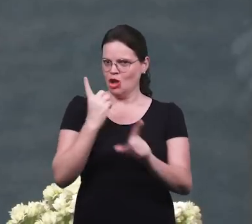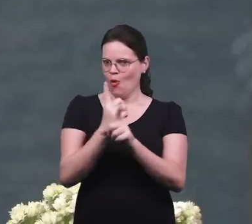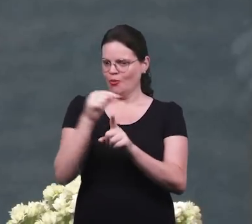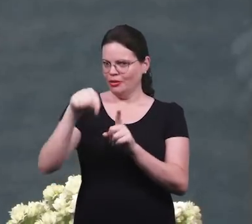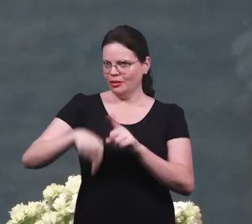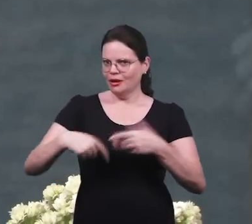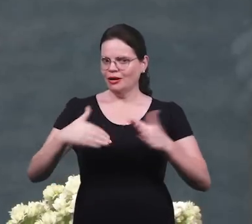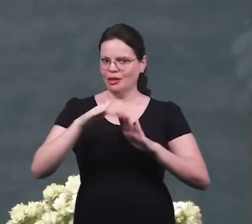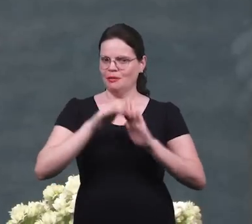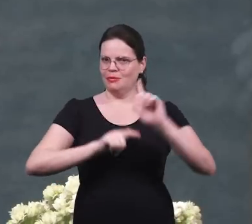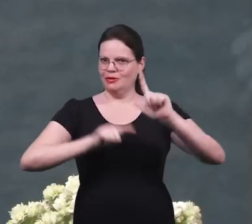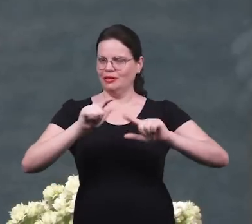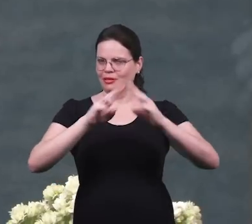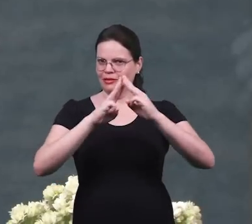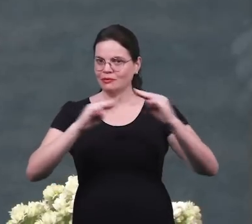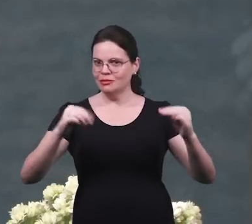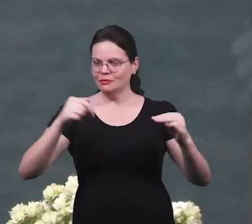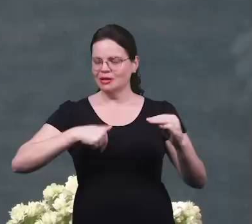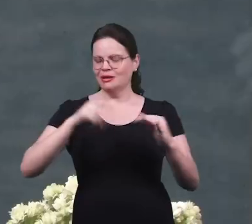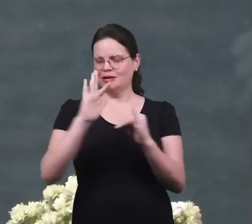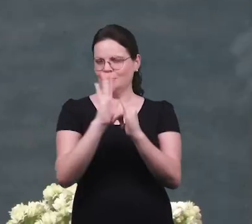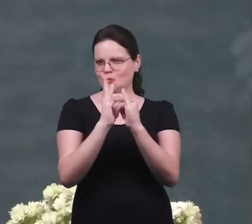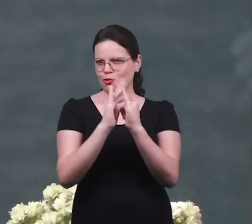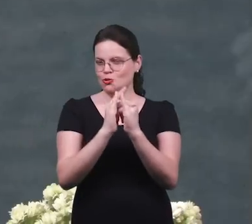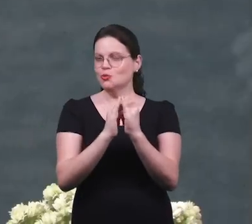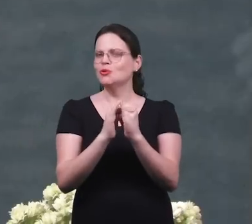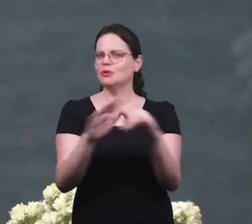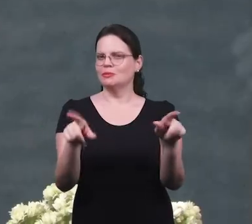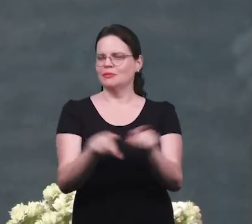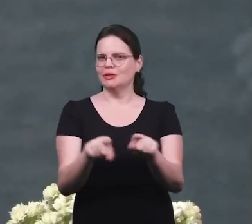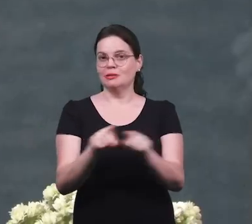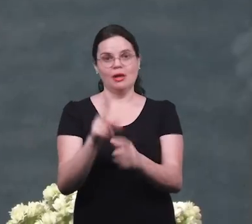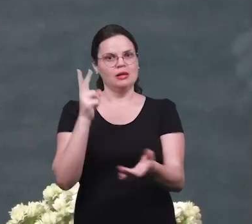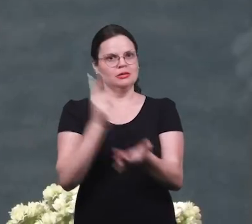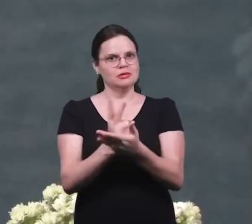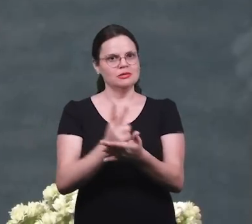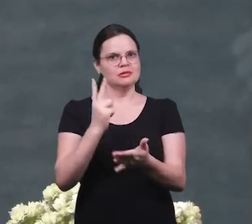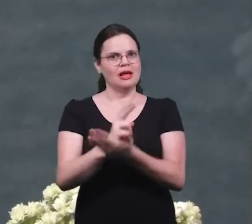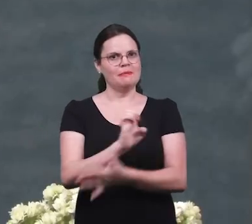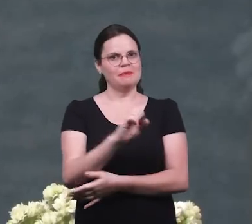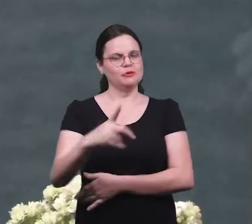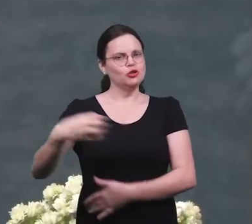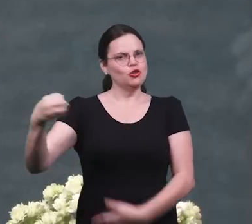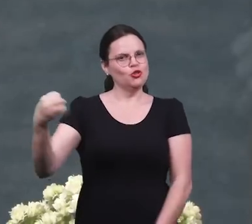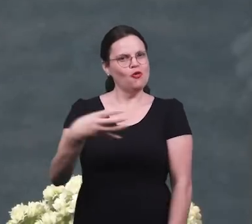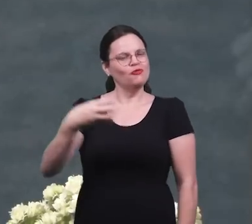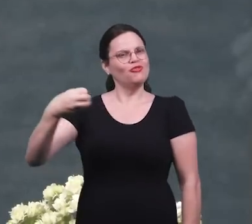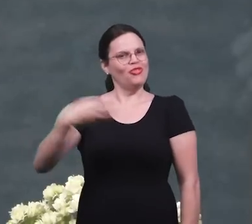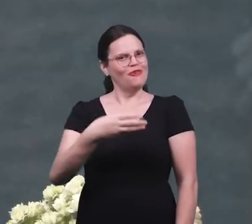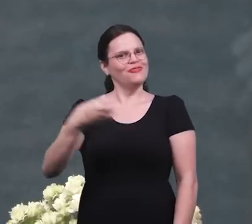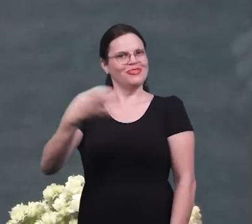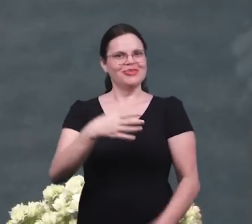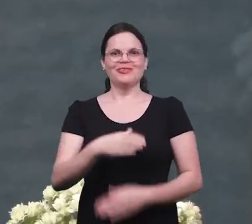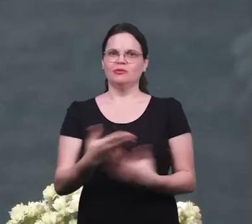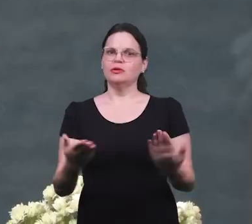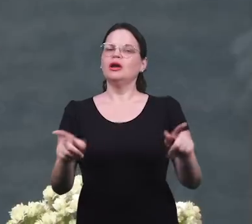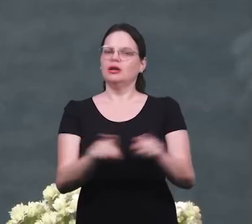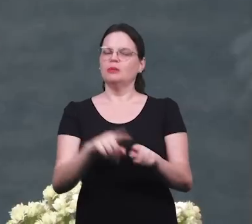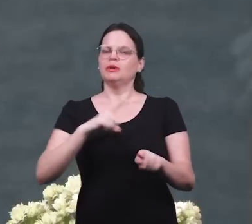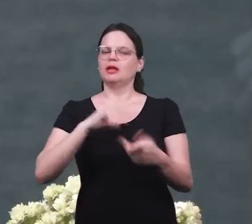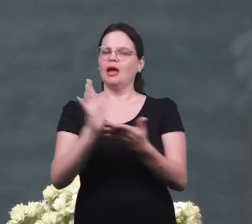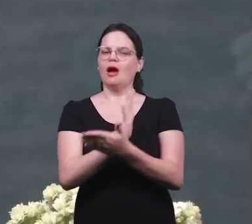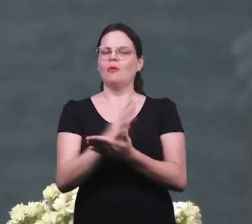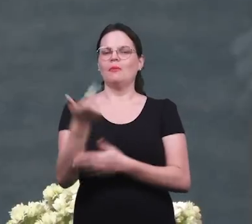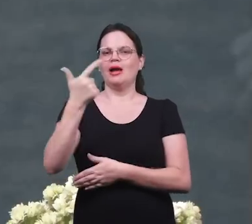do canal da Igreja Cristã Maranata no YouTube. É inédito, não é, esse programa que você está assistindo, mas a gente tem reprises